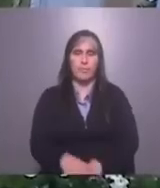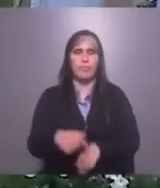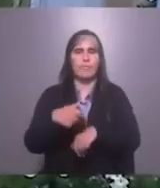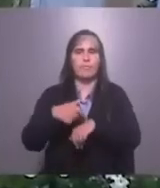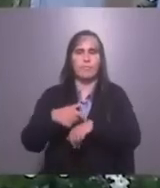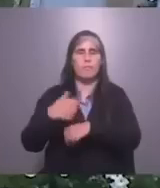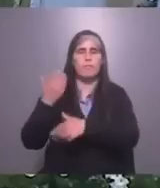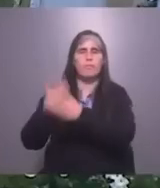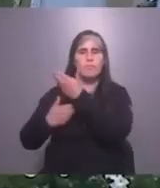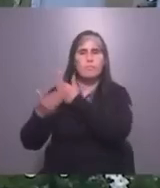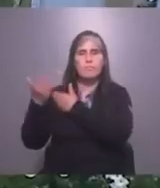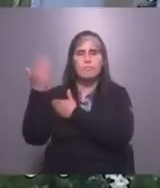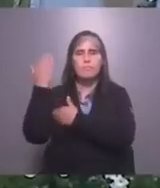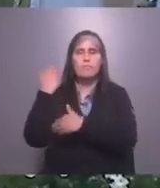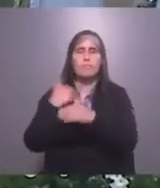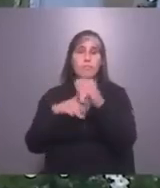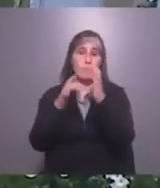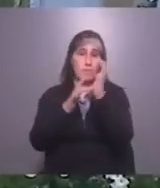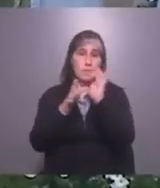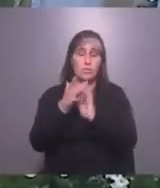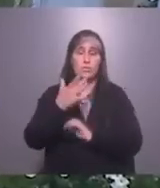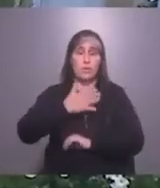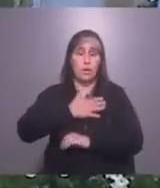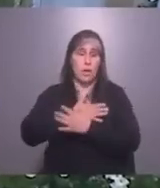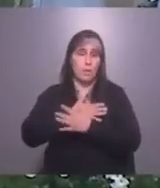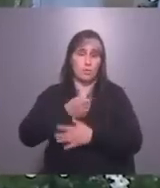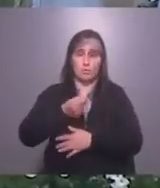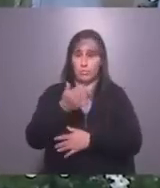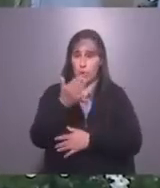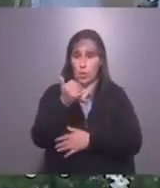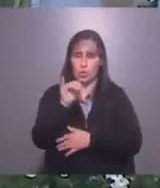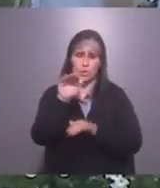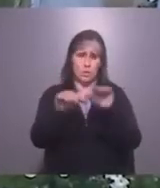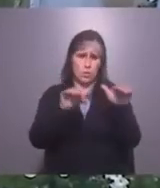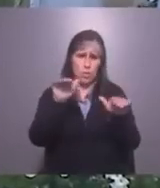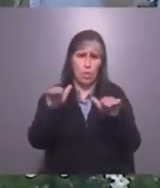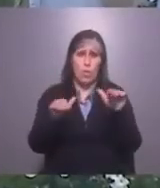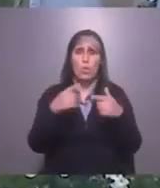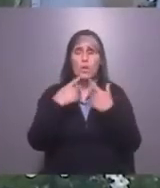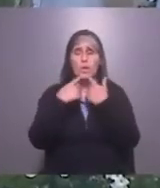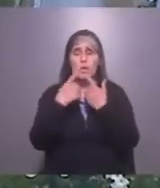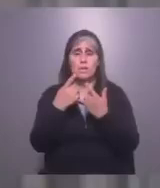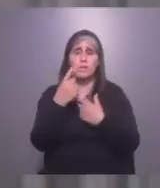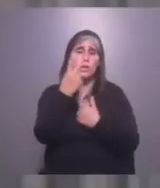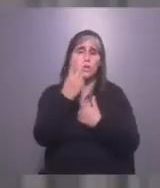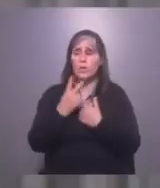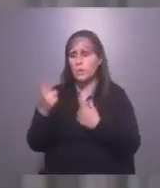Naquele tempo, Jesus chamou os 12 apóstolos e começou a enviá-los dois a